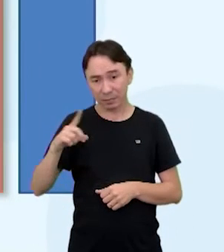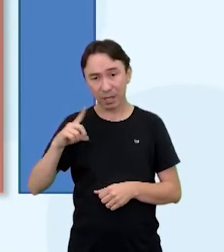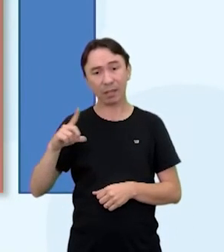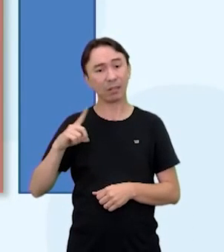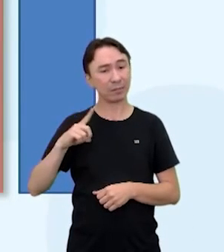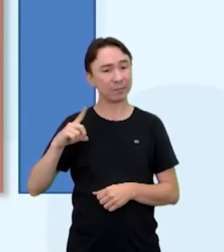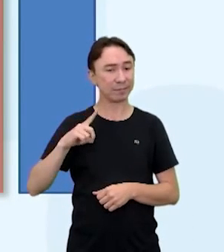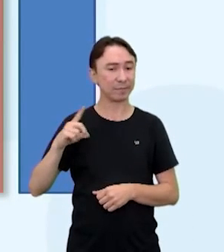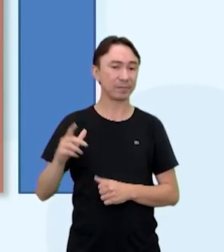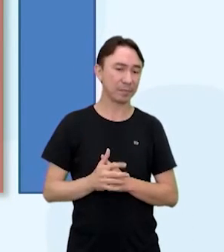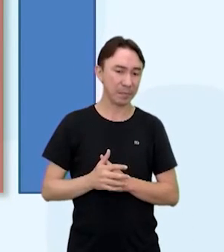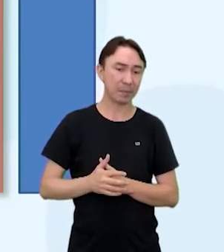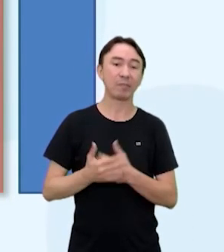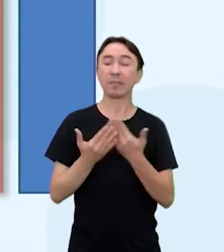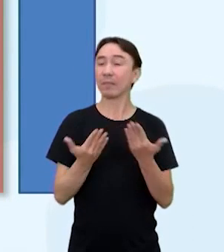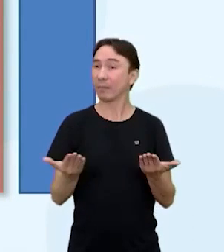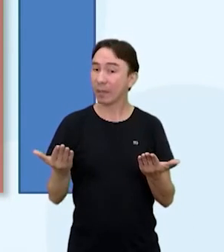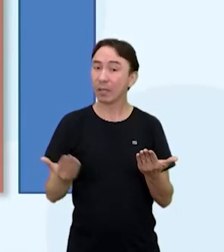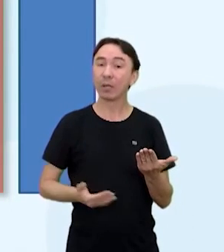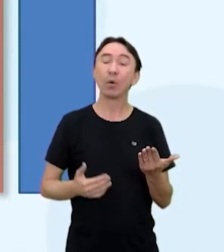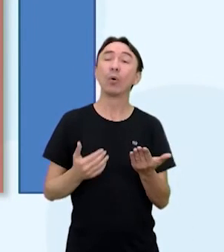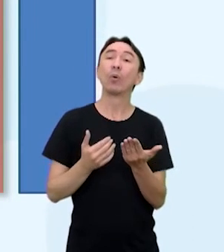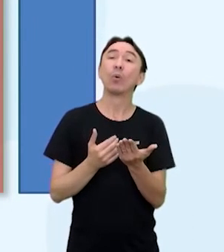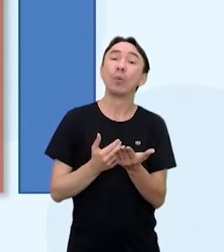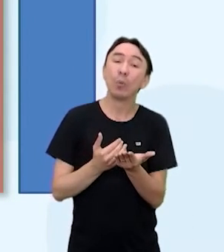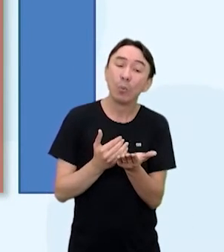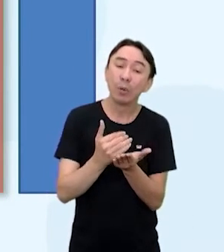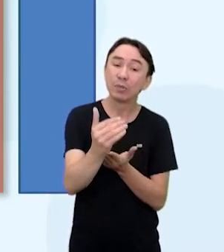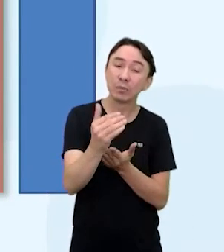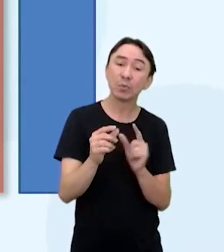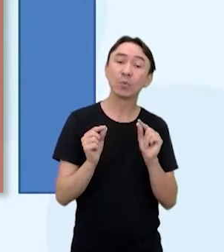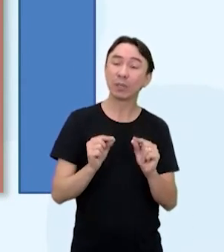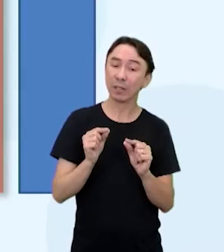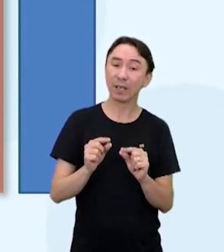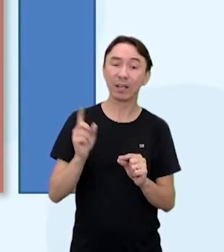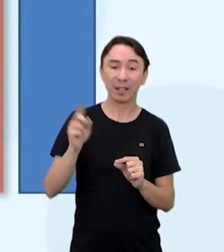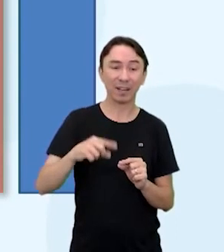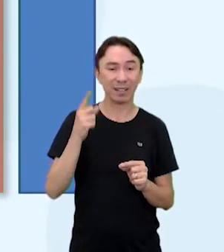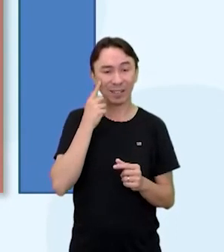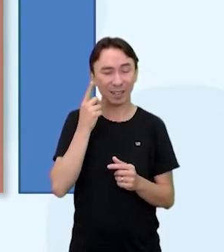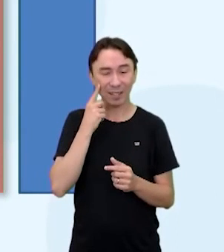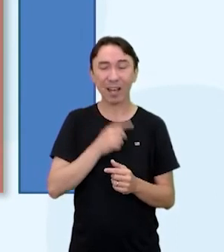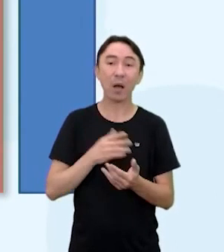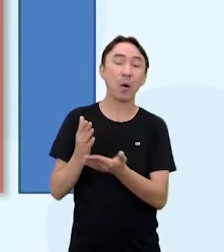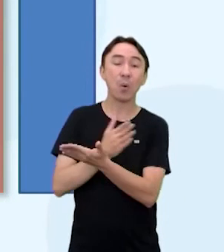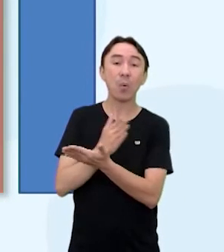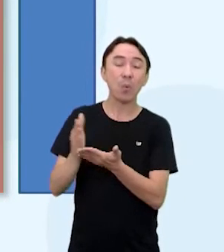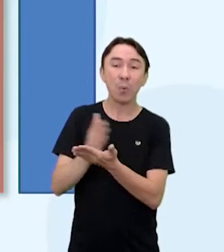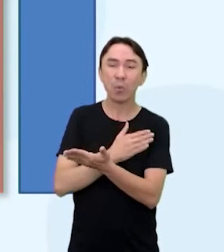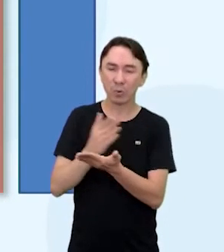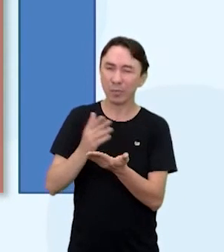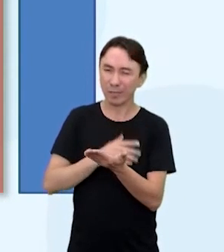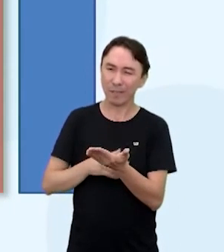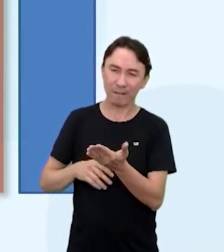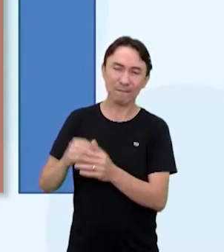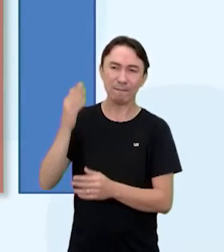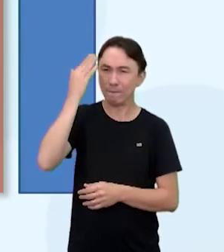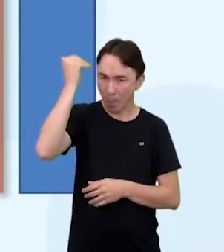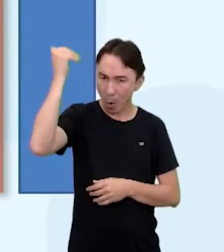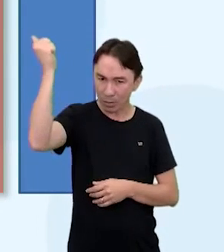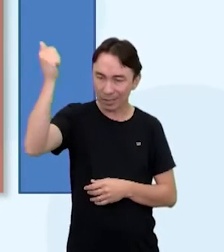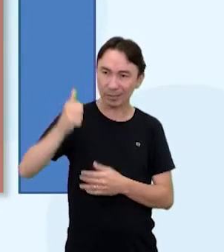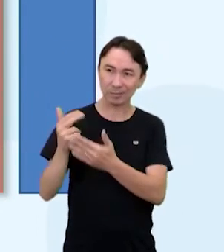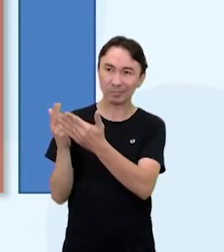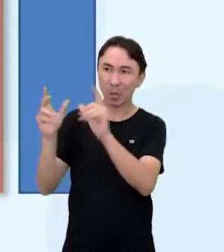e técnicas. Primeiro ele começou inicialmente fazendo cópias de pintores famosos nos estudos. Às vezes parece, quando a